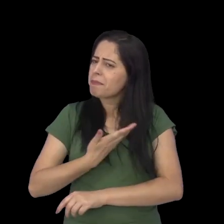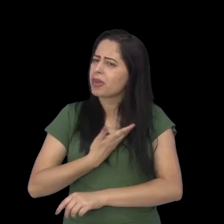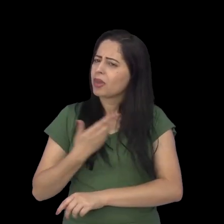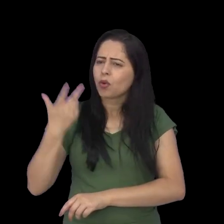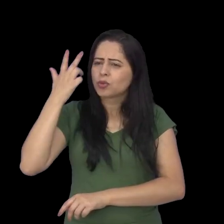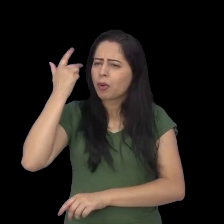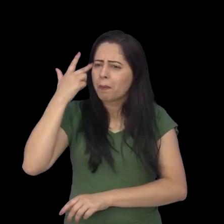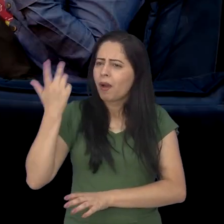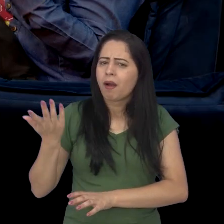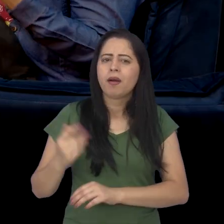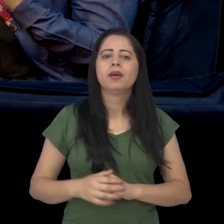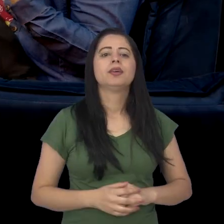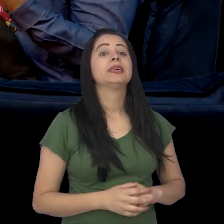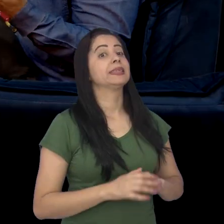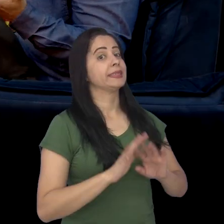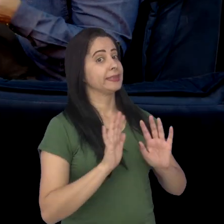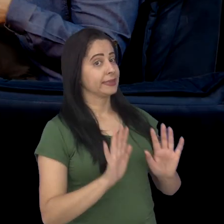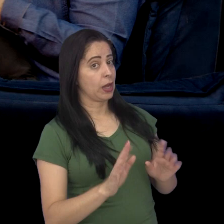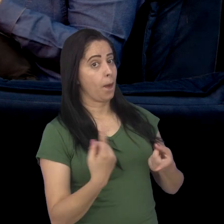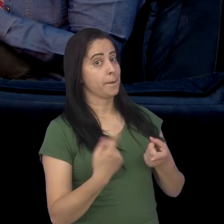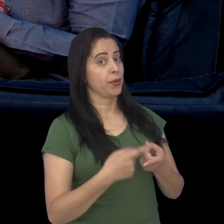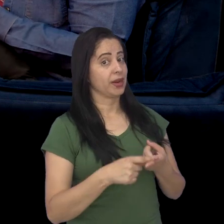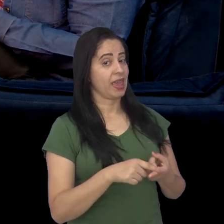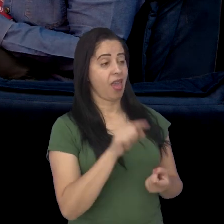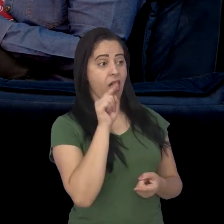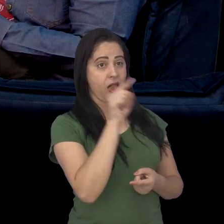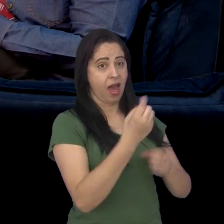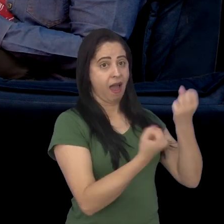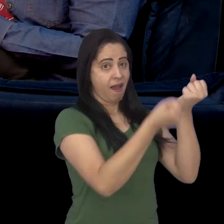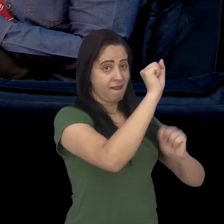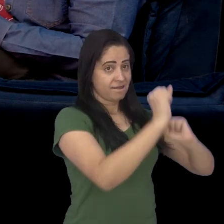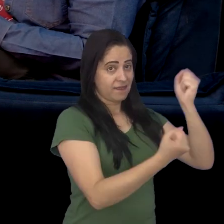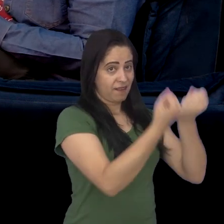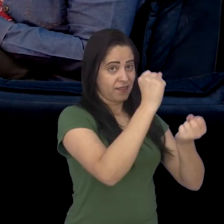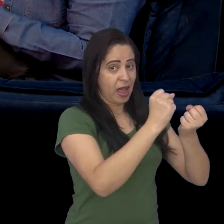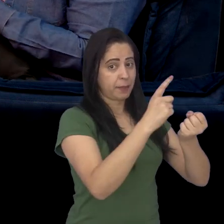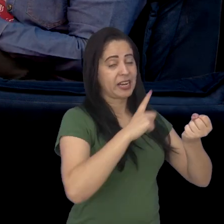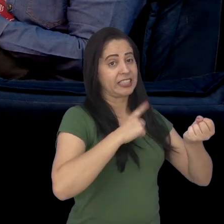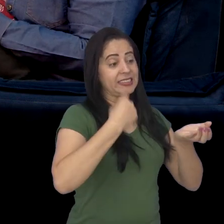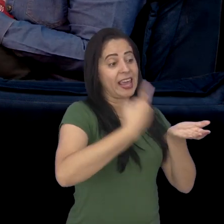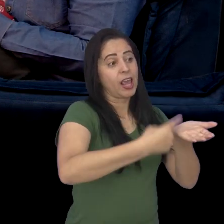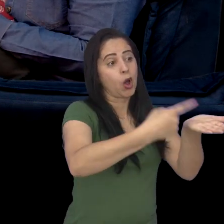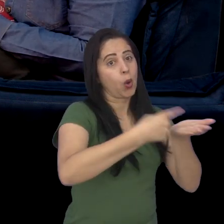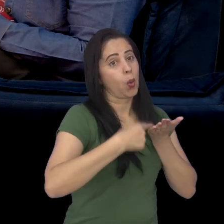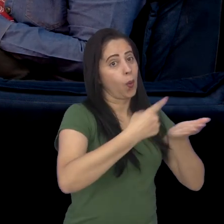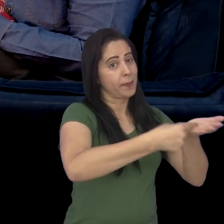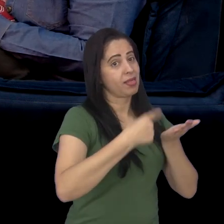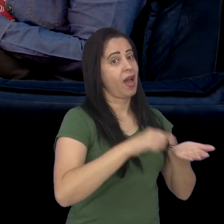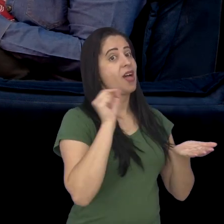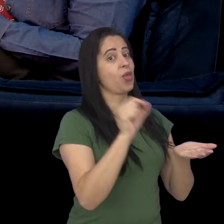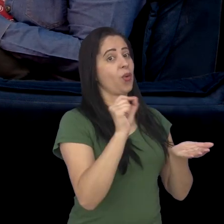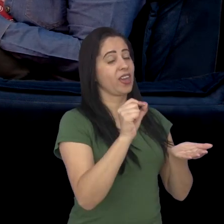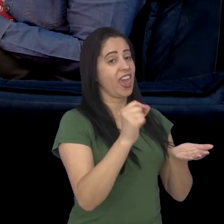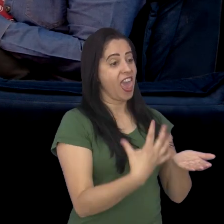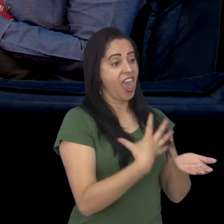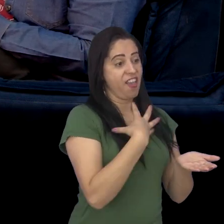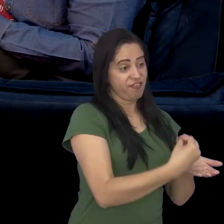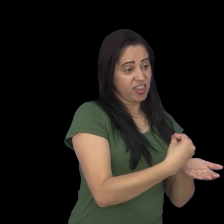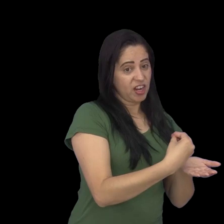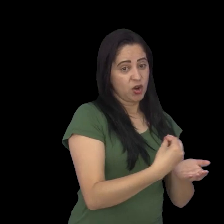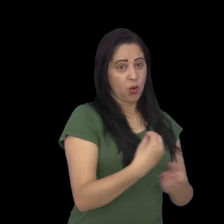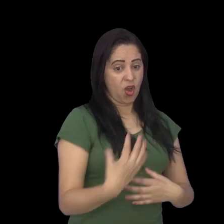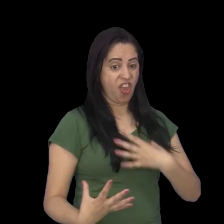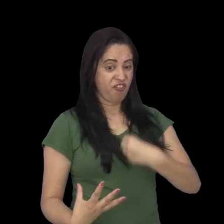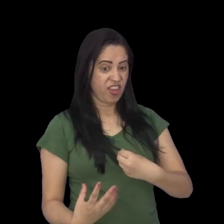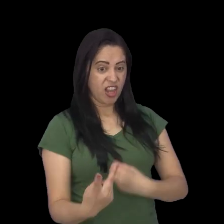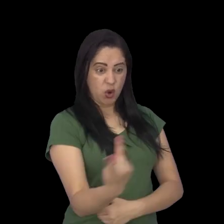dele. Mas mesmo eles sendo amigos, assim... Porque lá dentro da fábrica eles tinham um acordo que os filhos não podiam namorar.